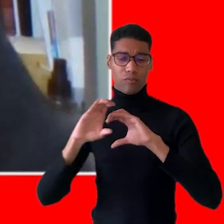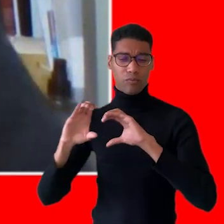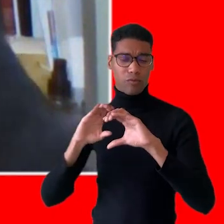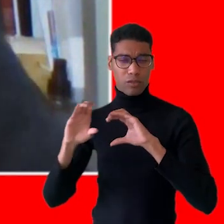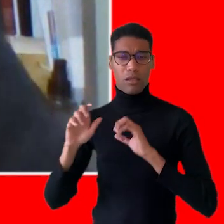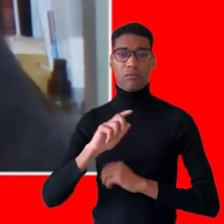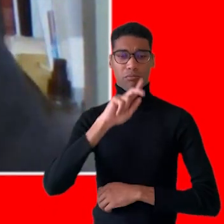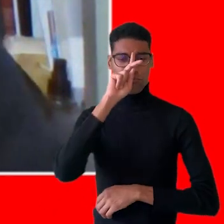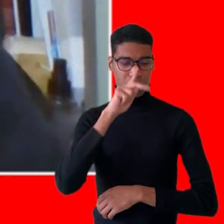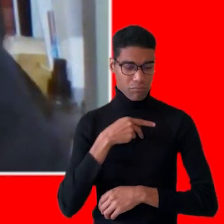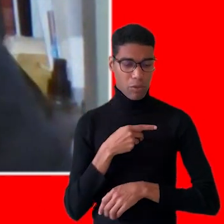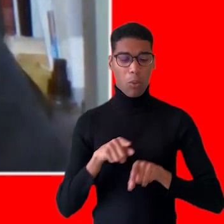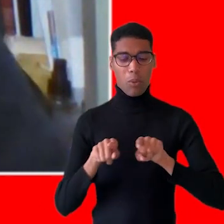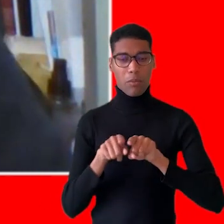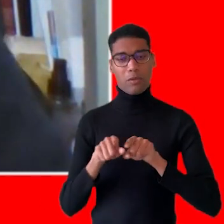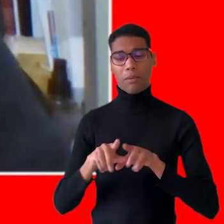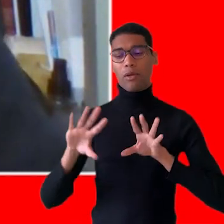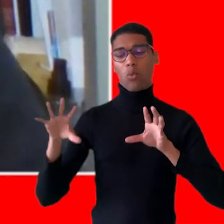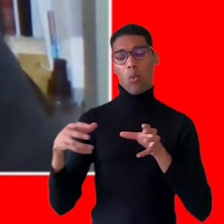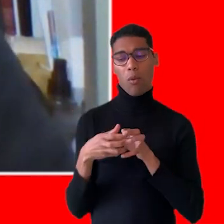e intergrupais,